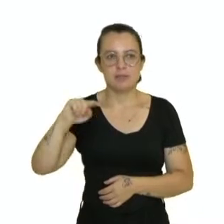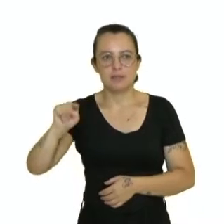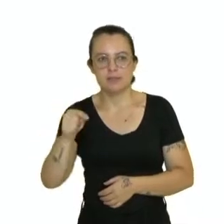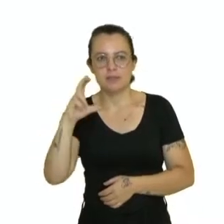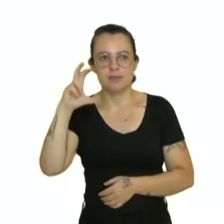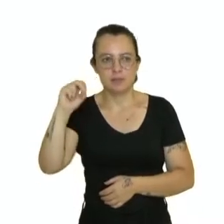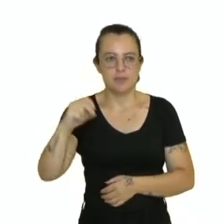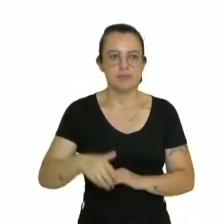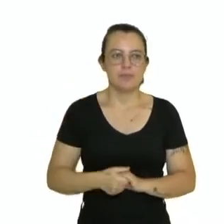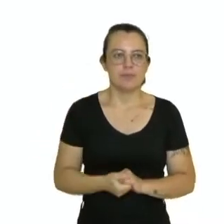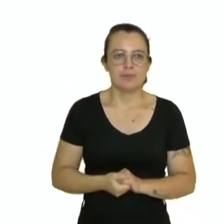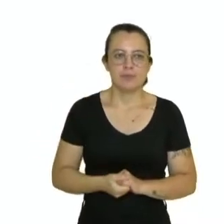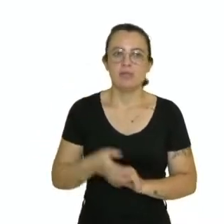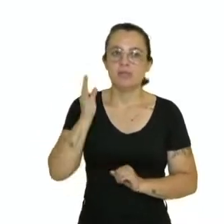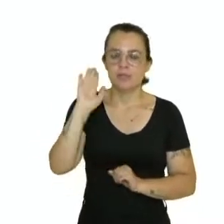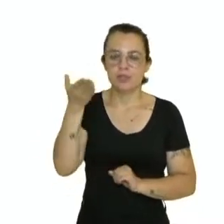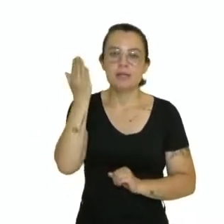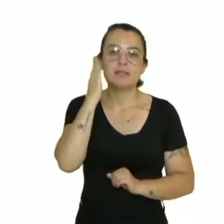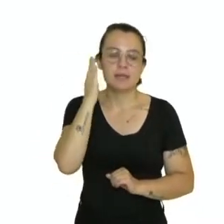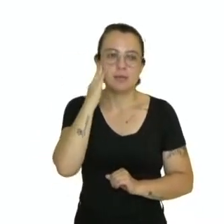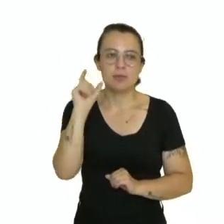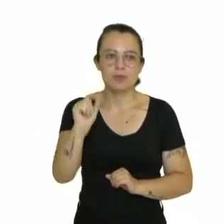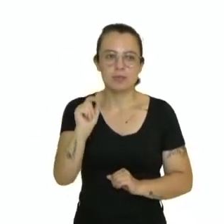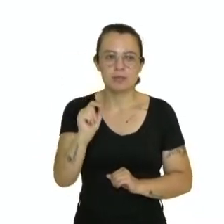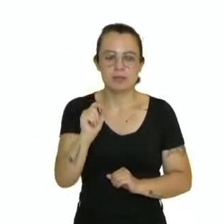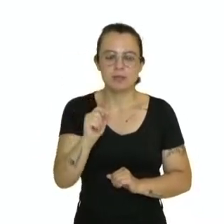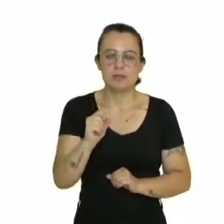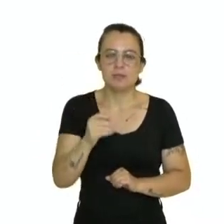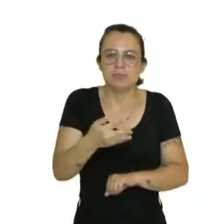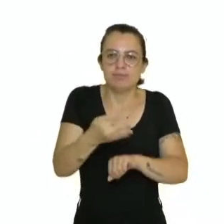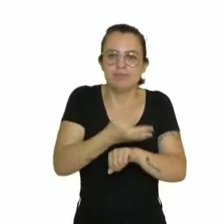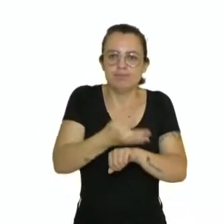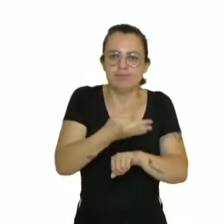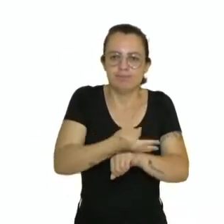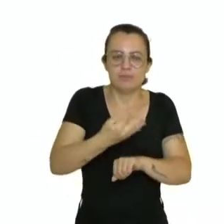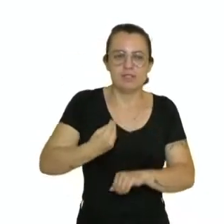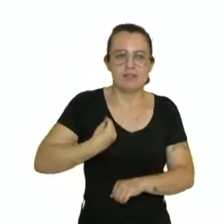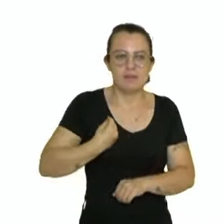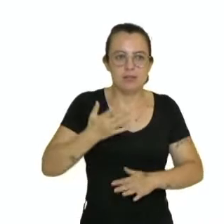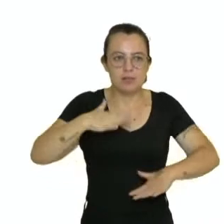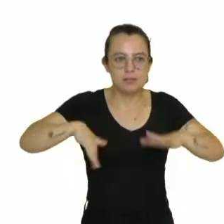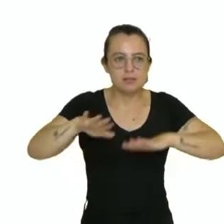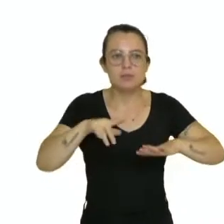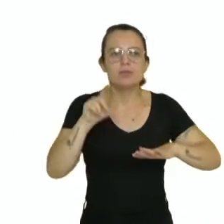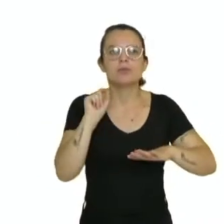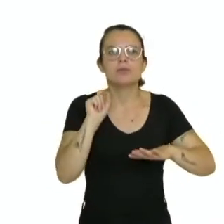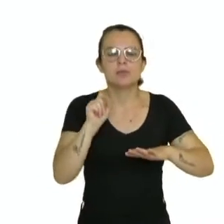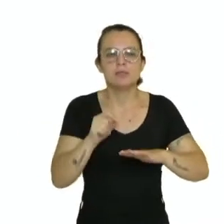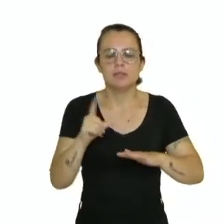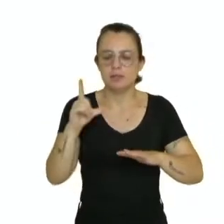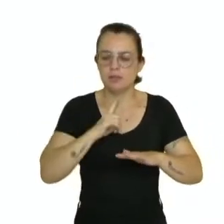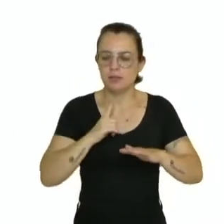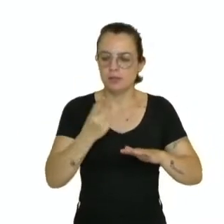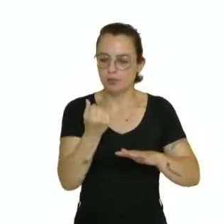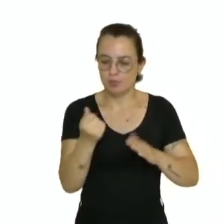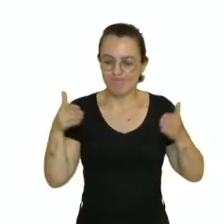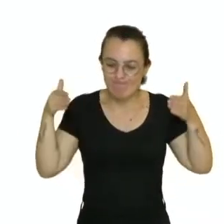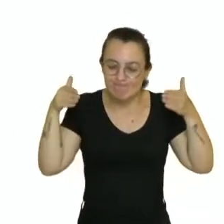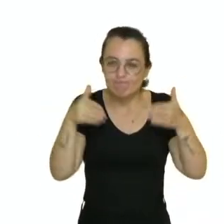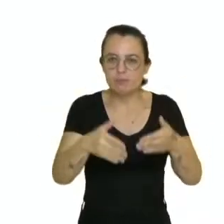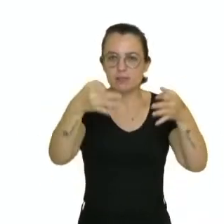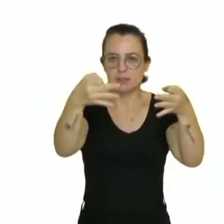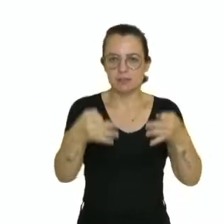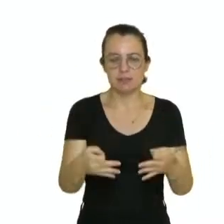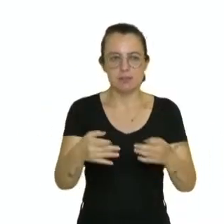1.017,50. Ela sabe, para conseguir se manter organizada, precisa direcionar